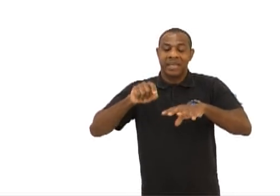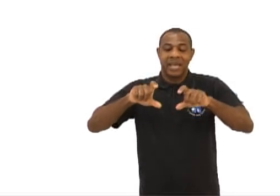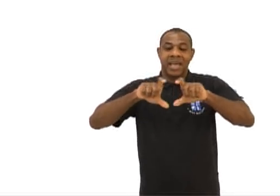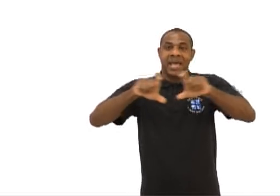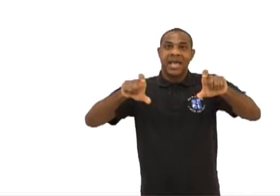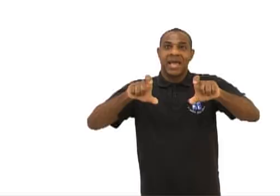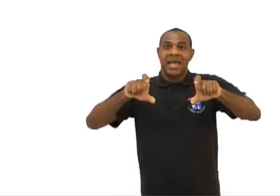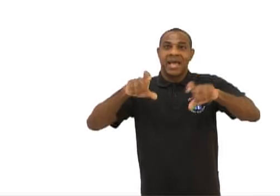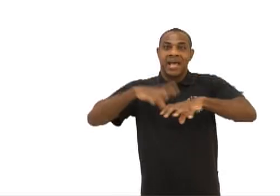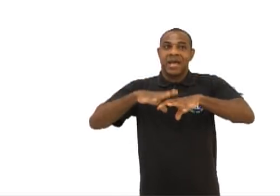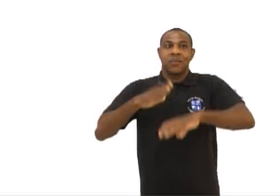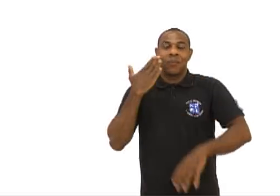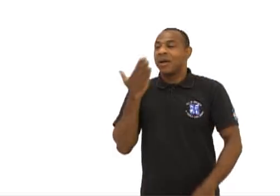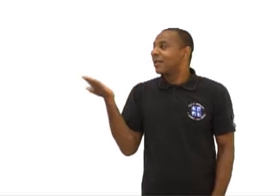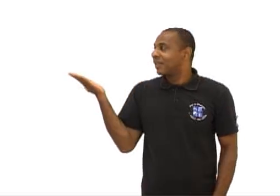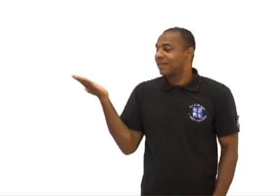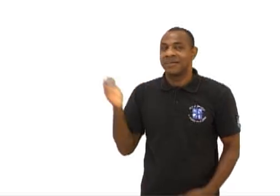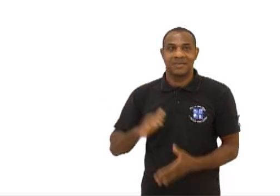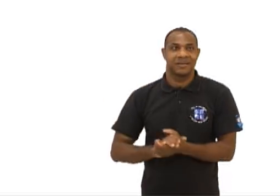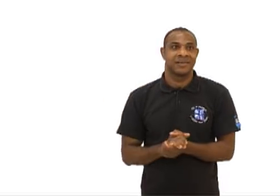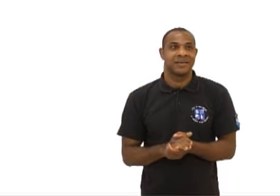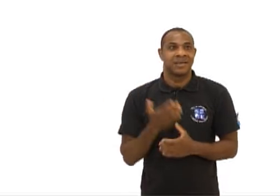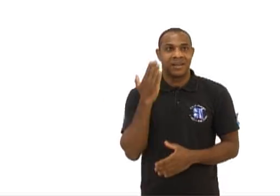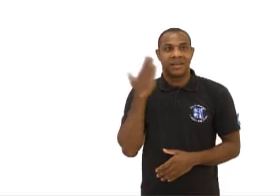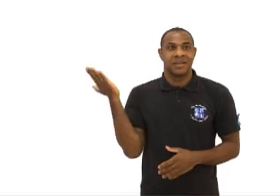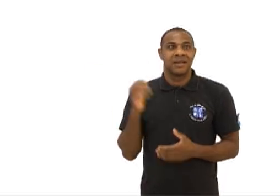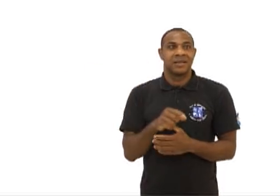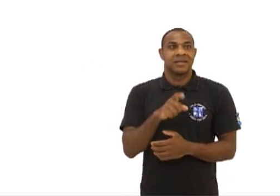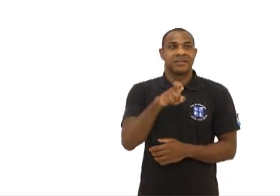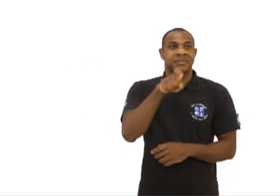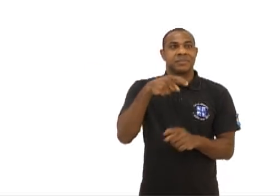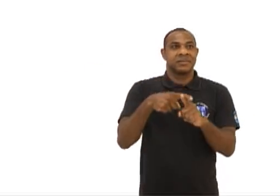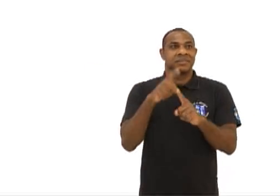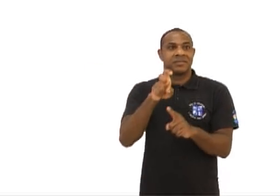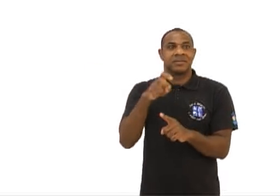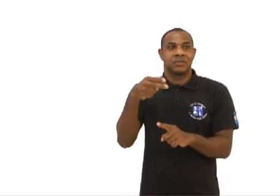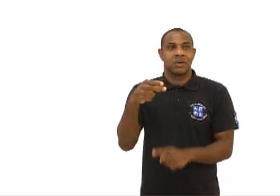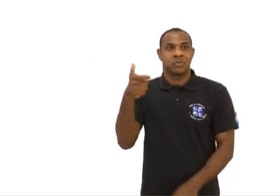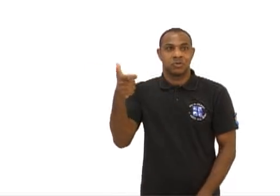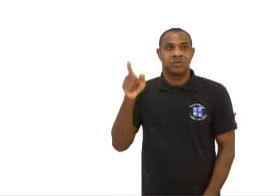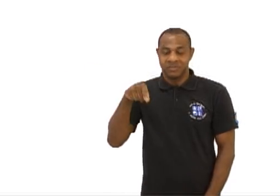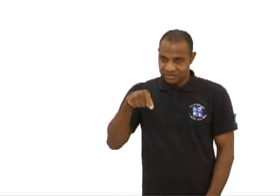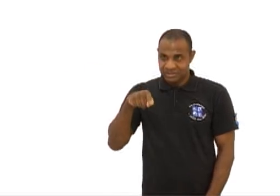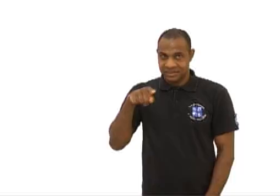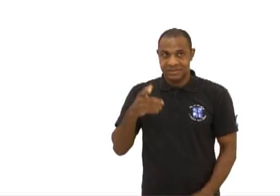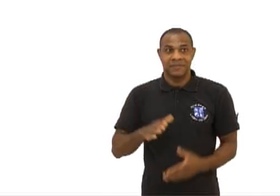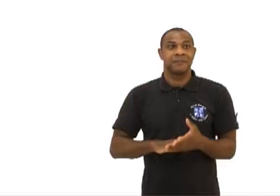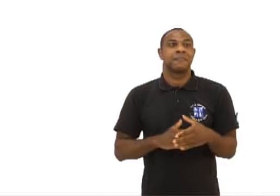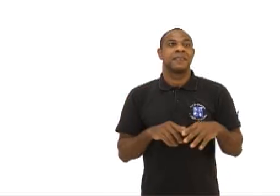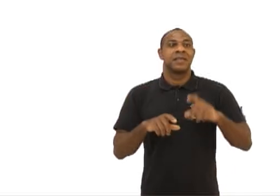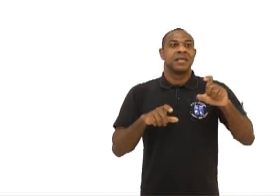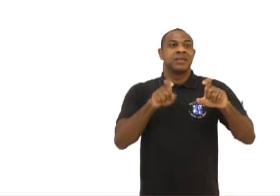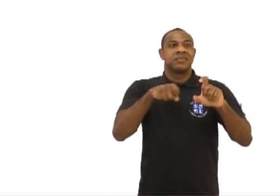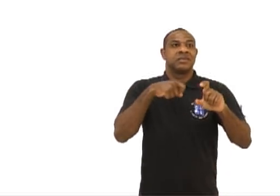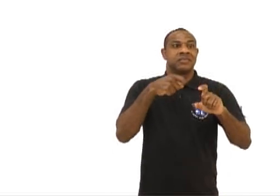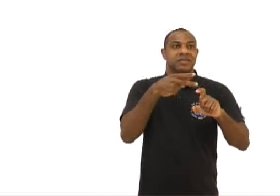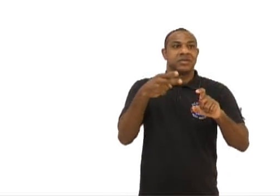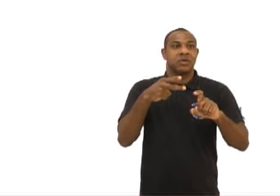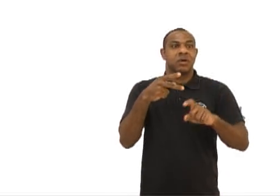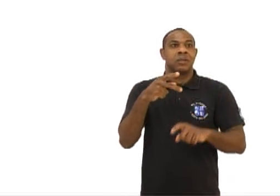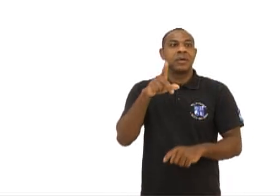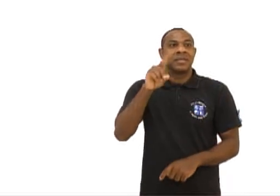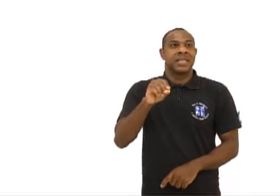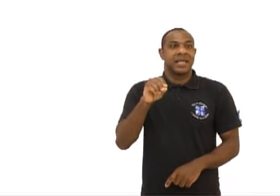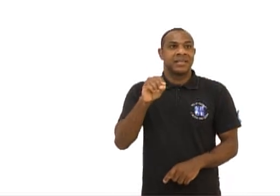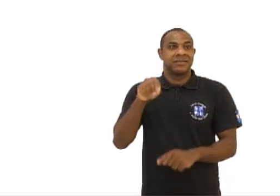12? Sim ou não? X menos 10 diferente de 0. X igual a menos 10.